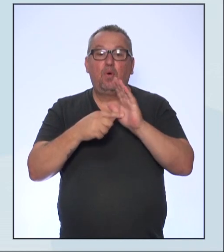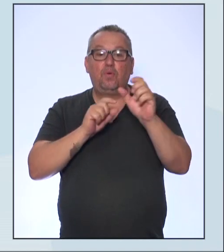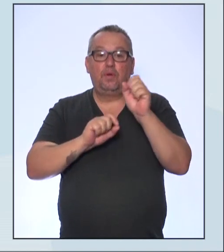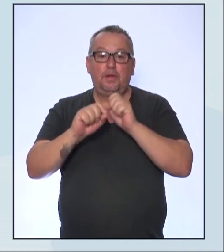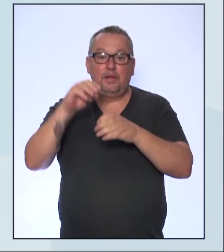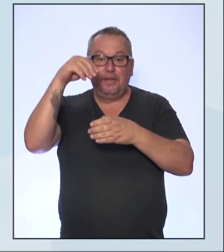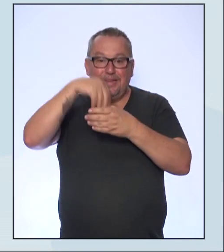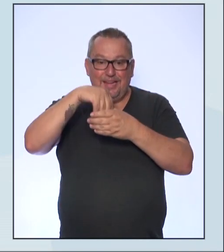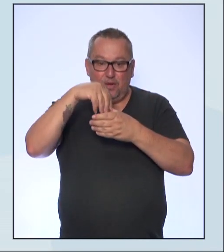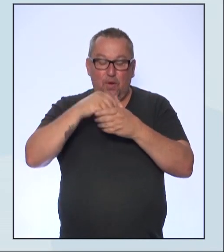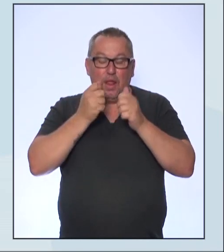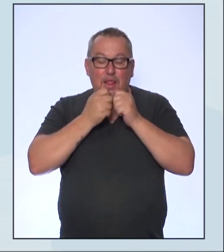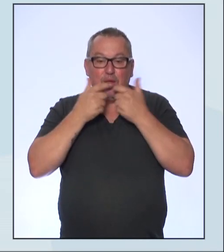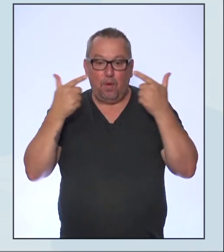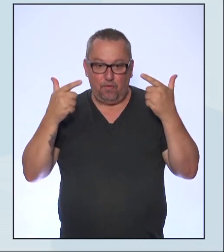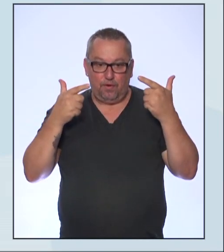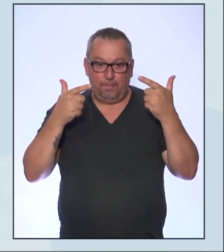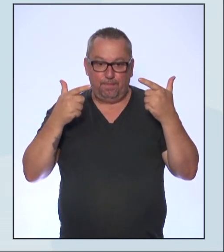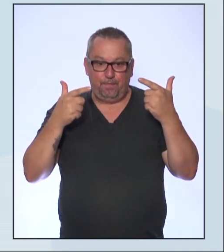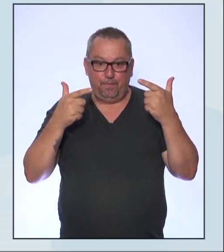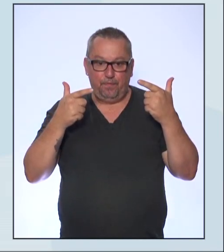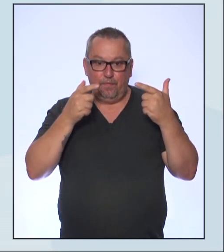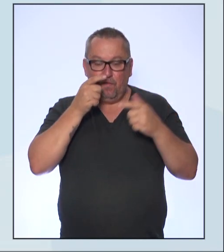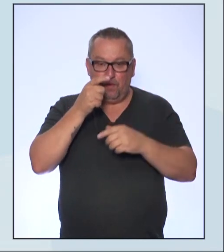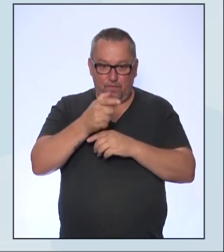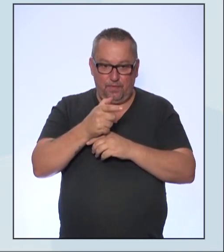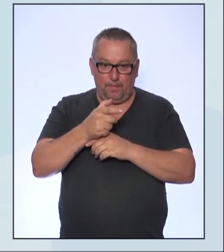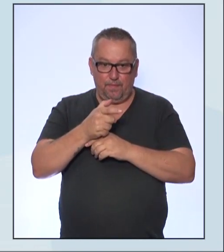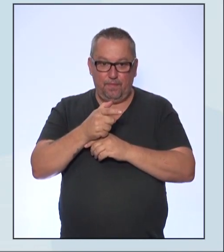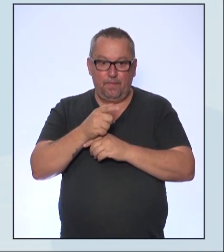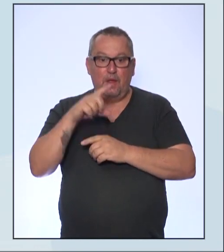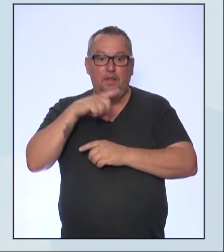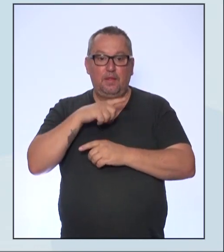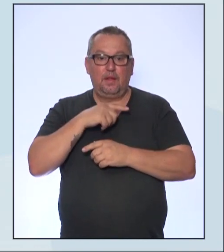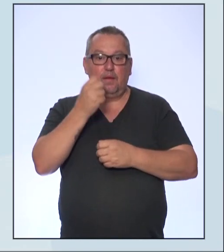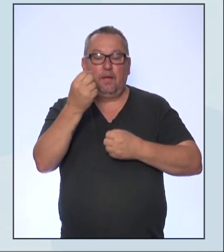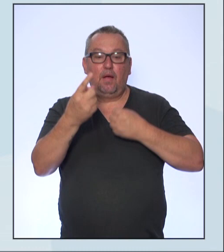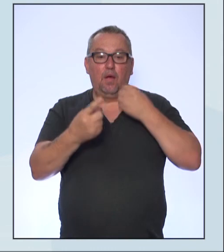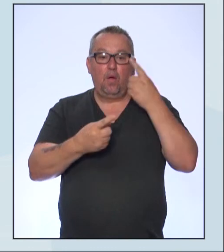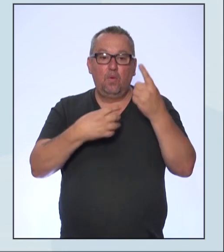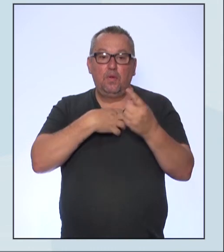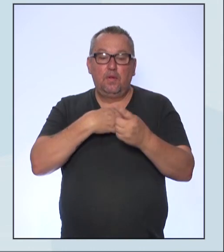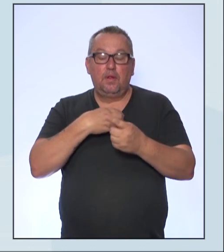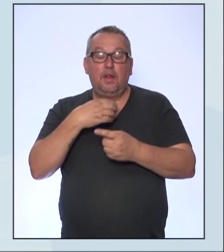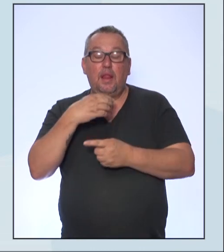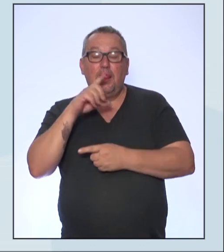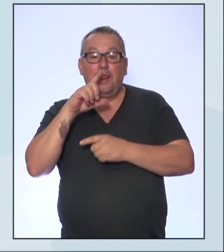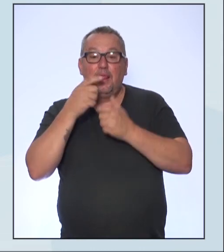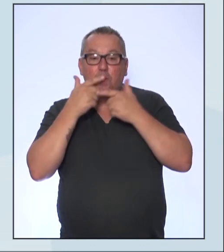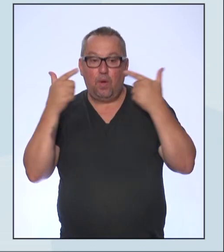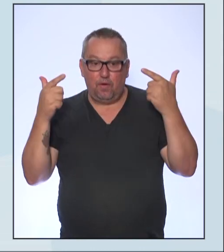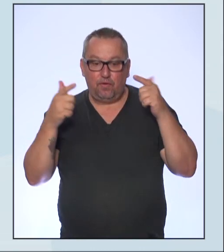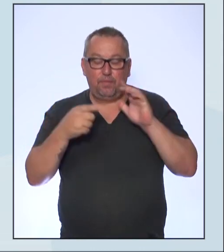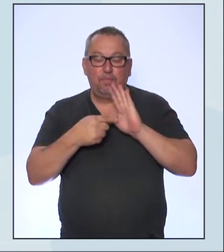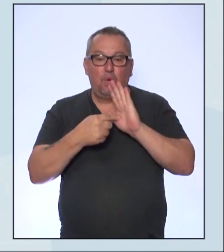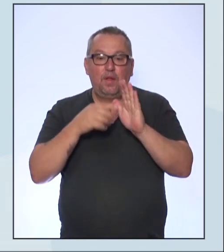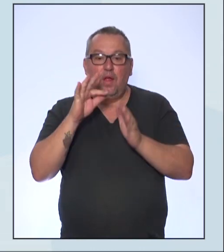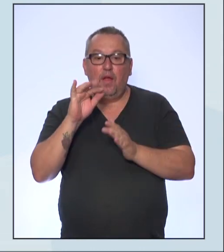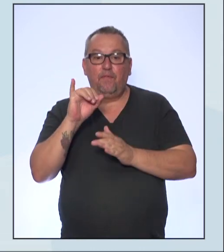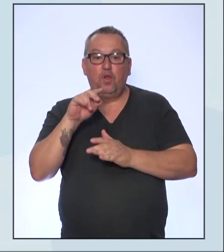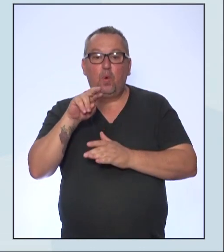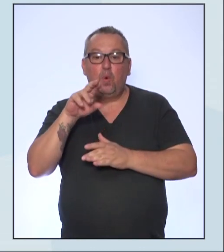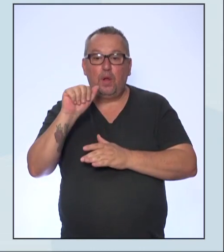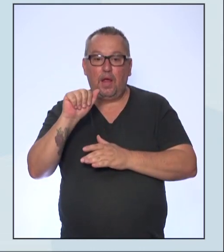das figuras de linguagem, tá bom? Então, vamos lá. Aí nós temos algumas figuras de linguagem, tá bom, gente? O que são figuras de